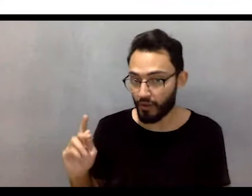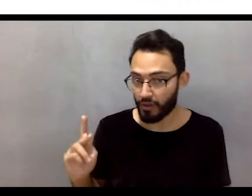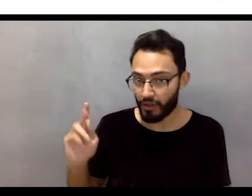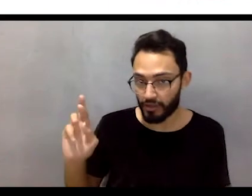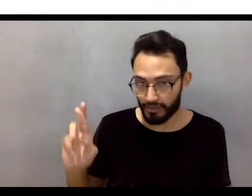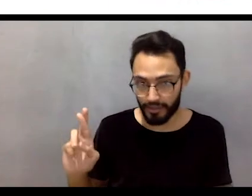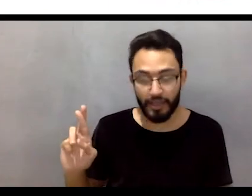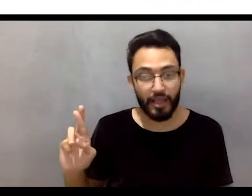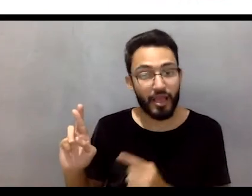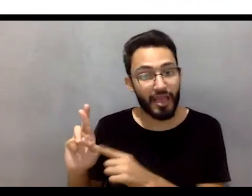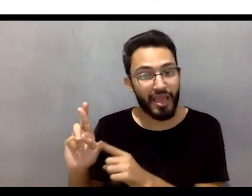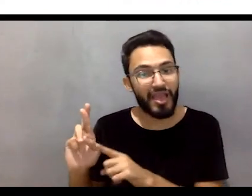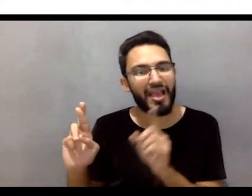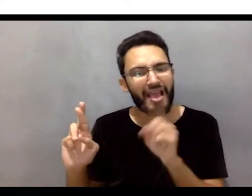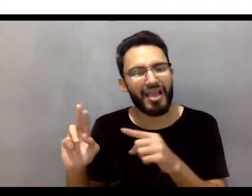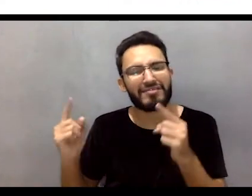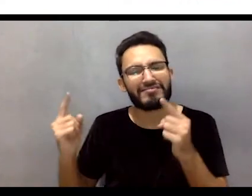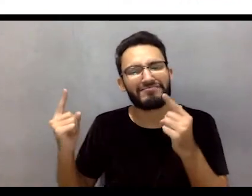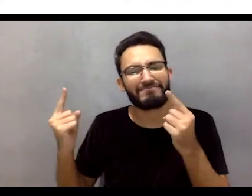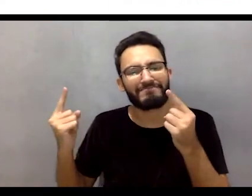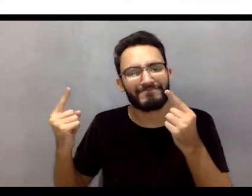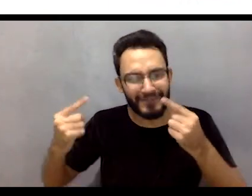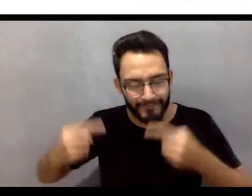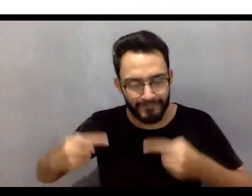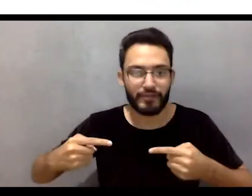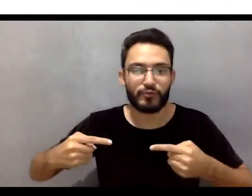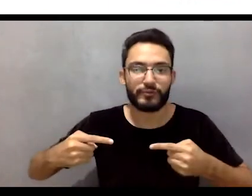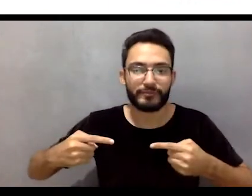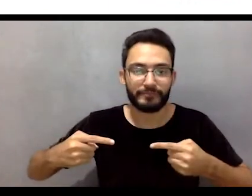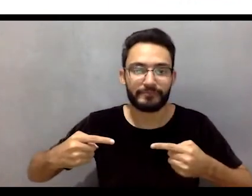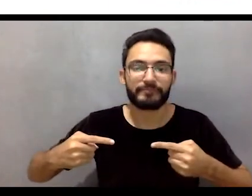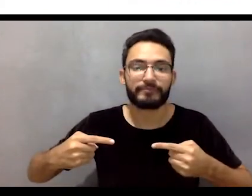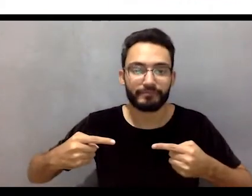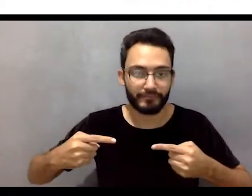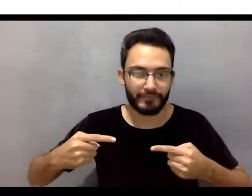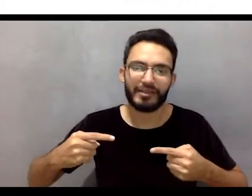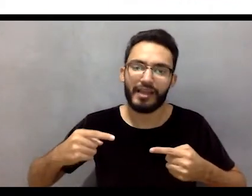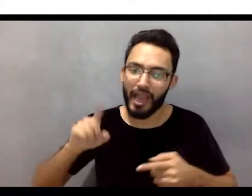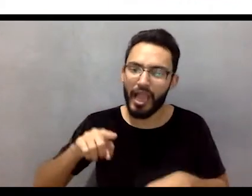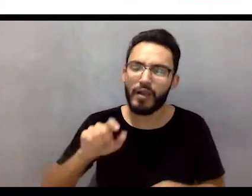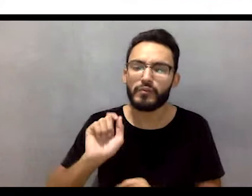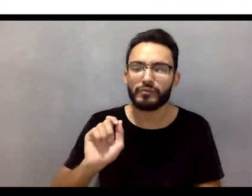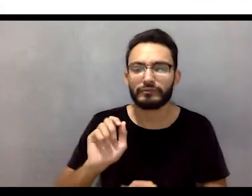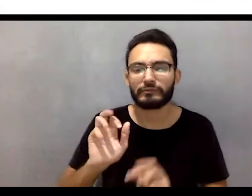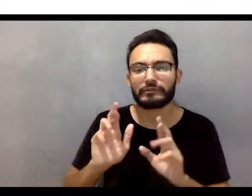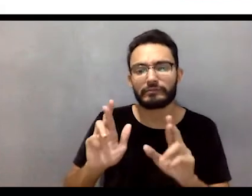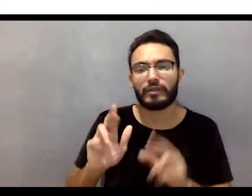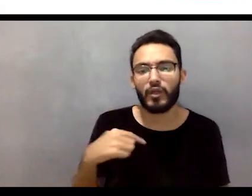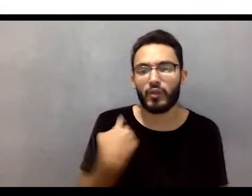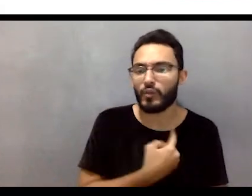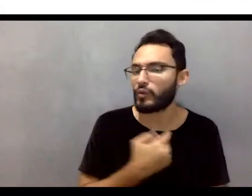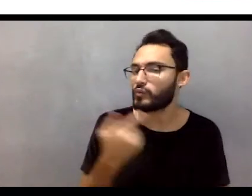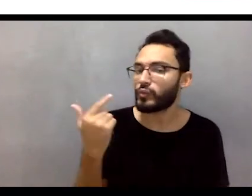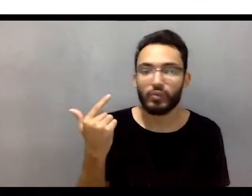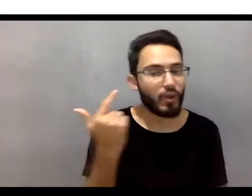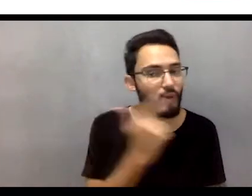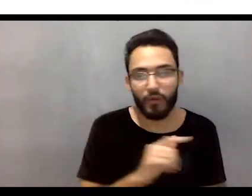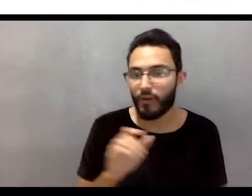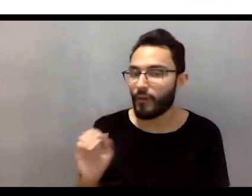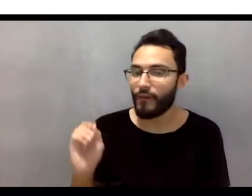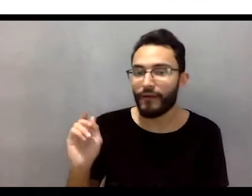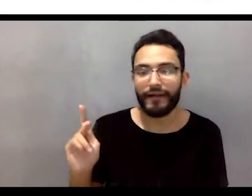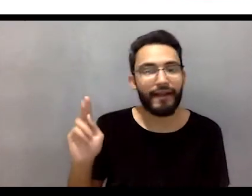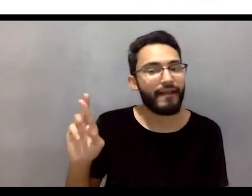para ser extremamente desafiador. É esperado que eu não atinja o meu OKR.